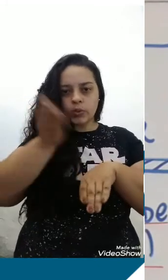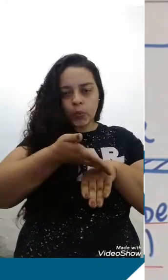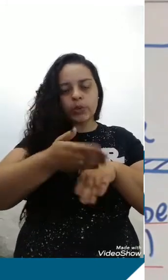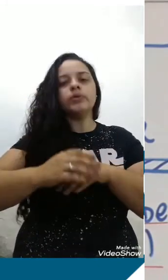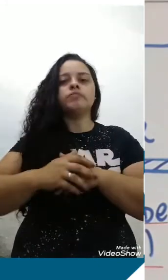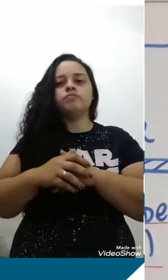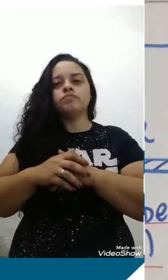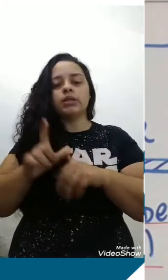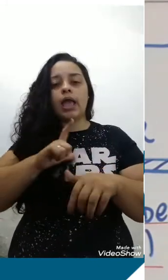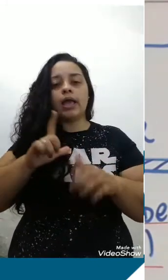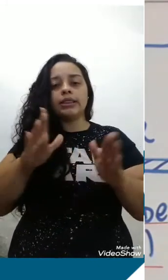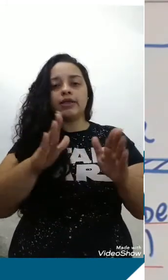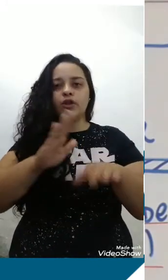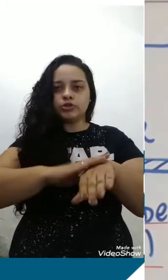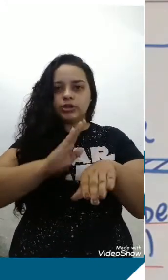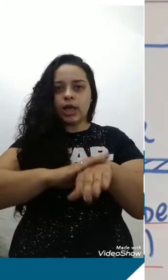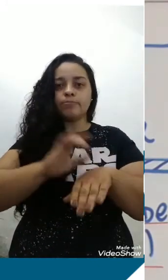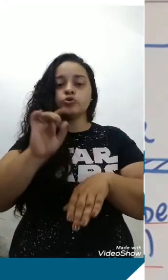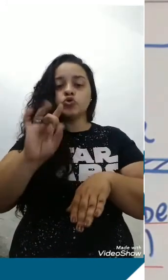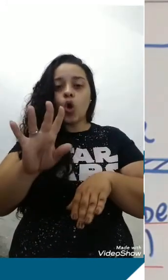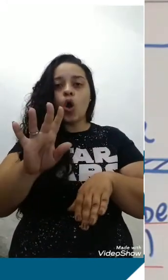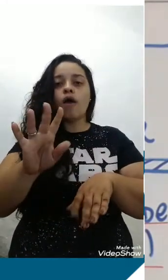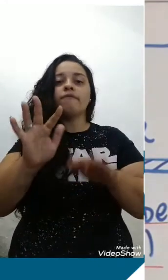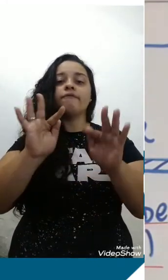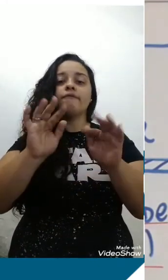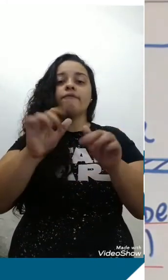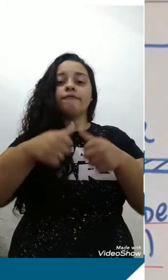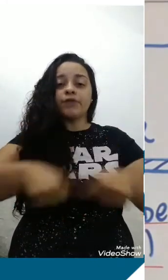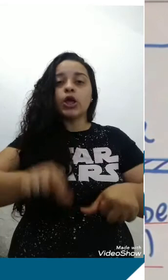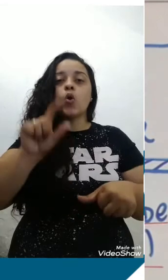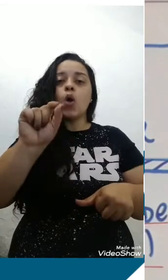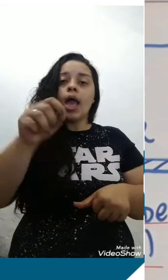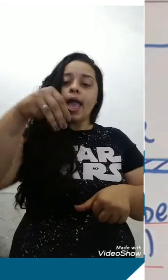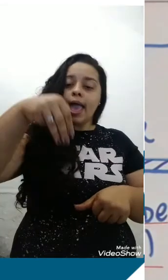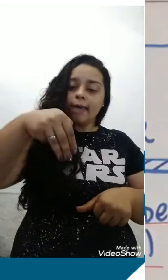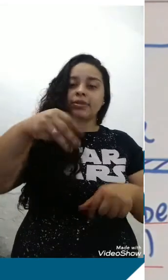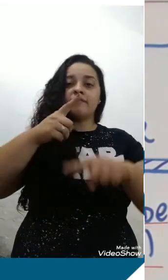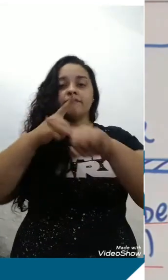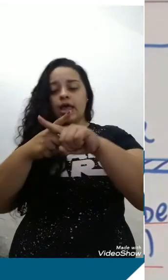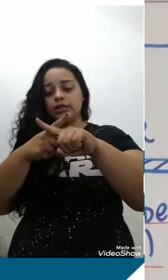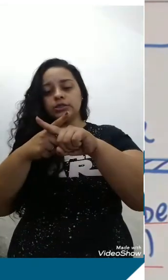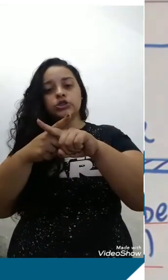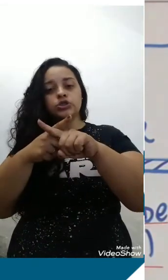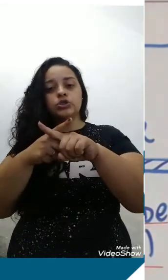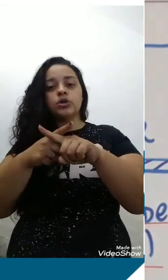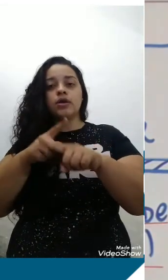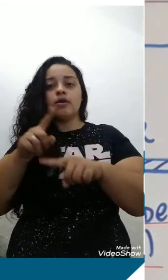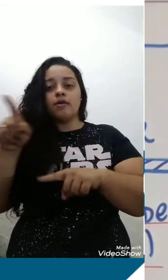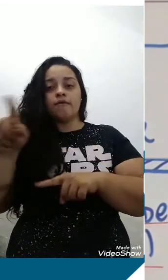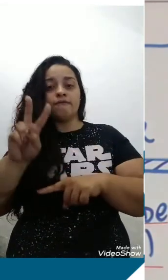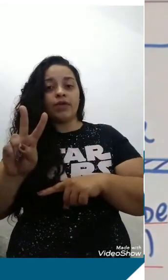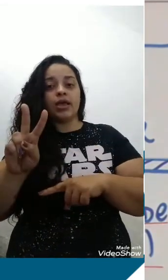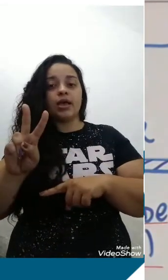aqui os intervalos de tempo, ficando m vezes ΔV.